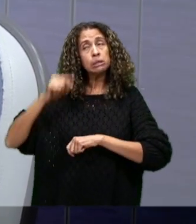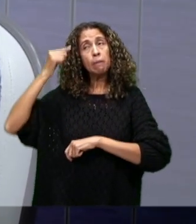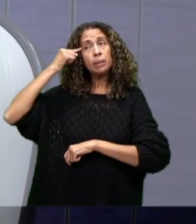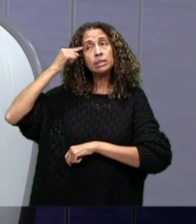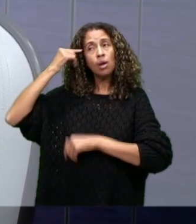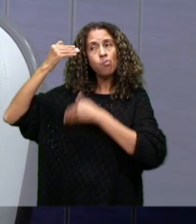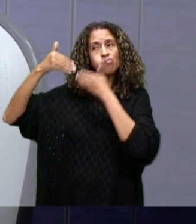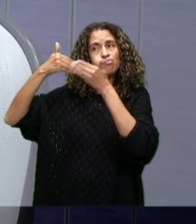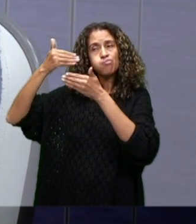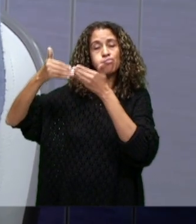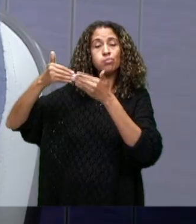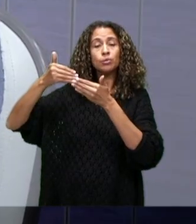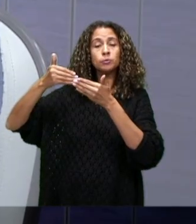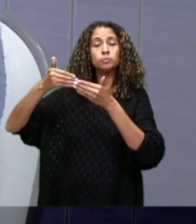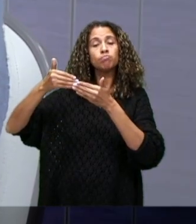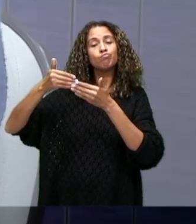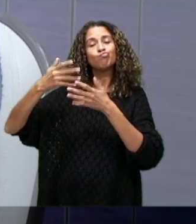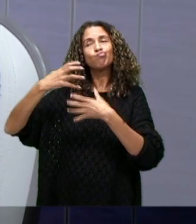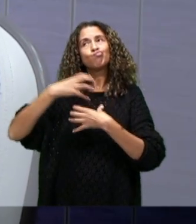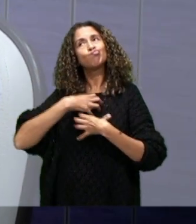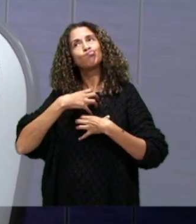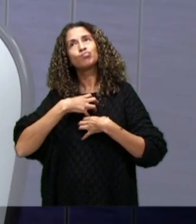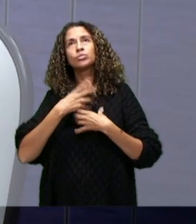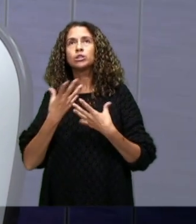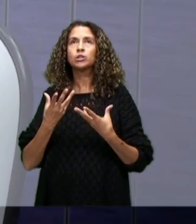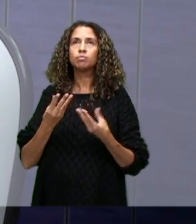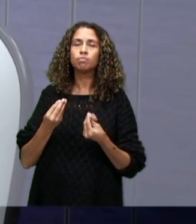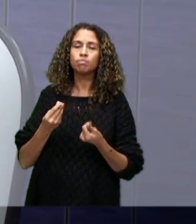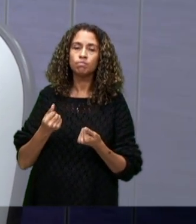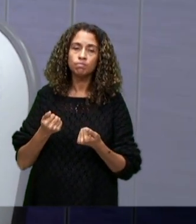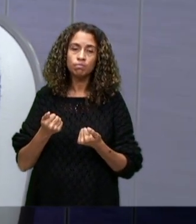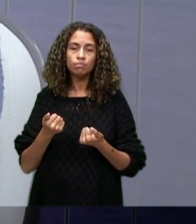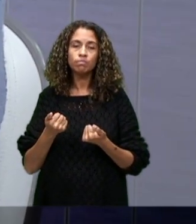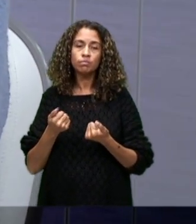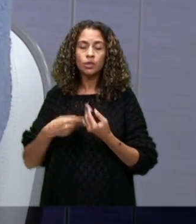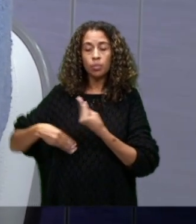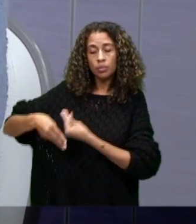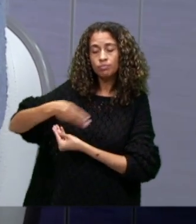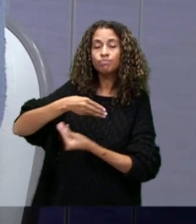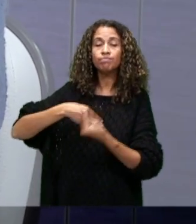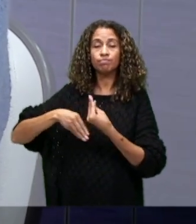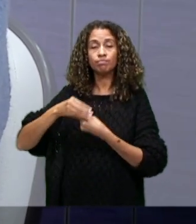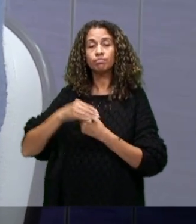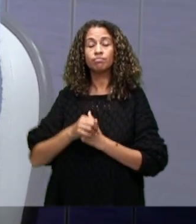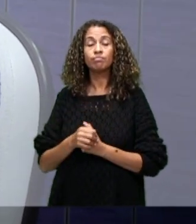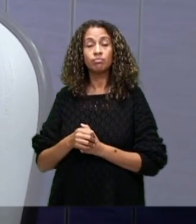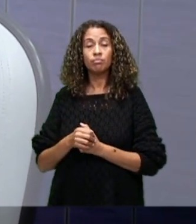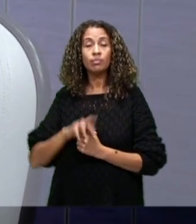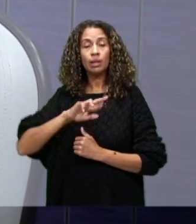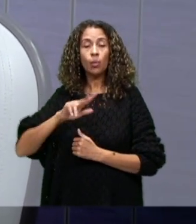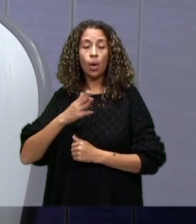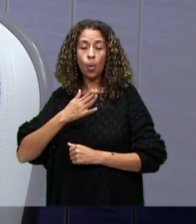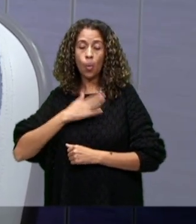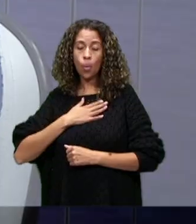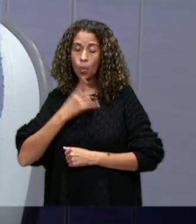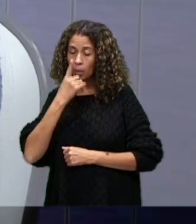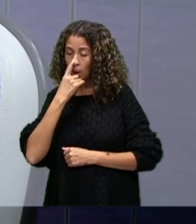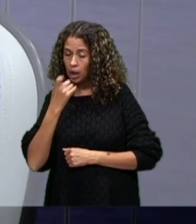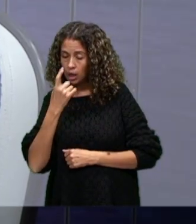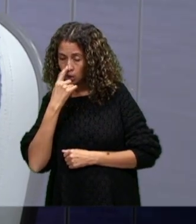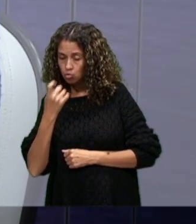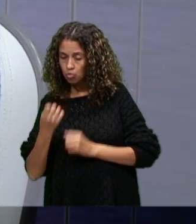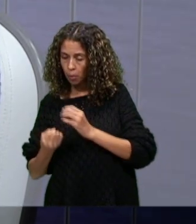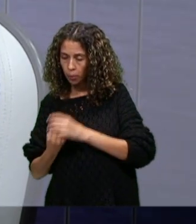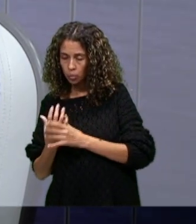processos de uma forma mais envolvida. Então, é isso, assim, não é o lixo que eu produzo,